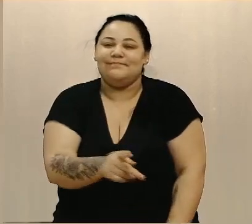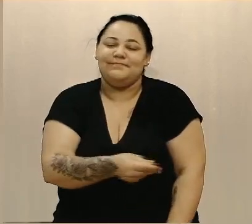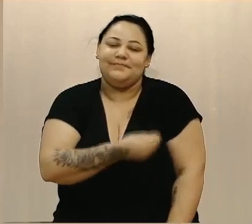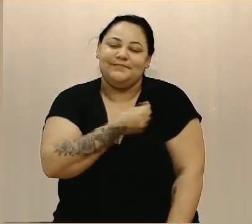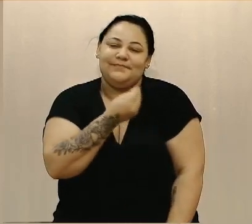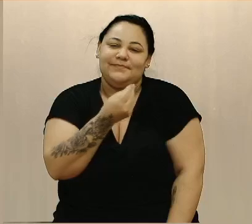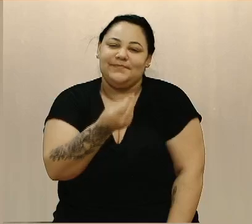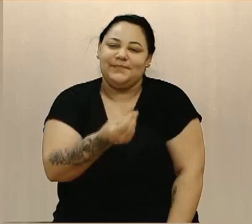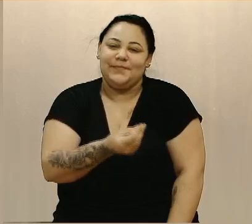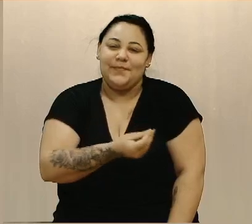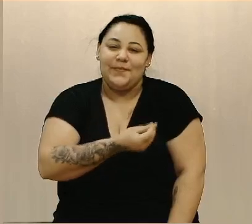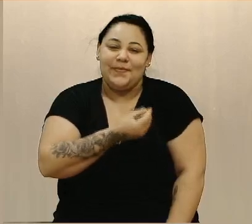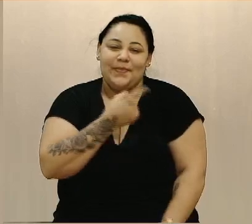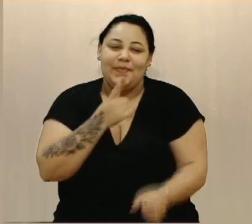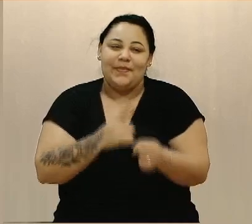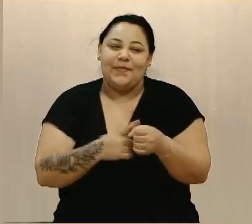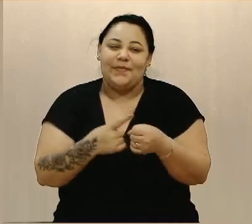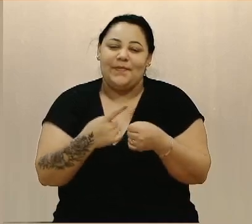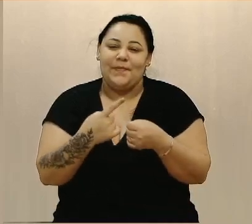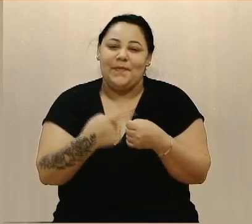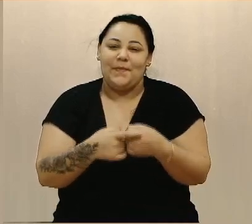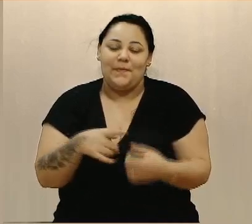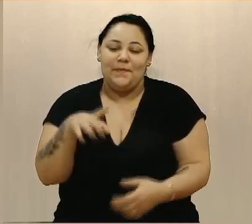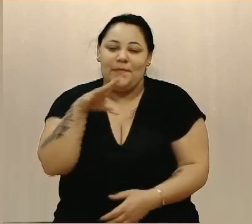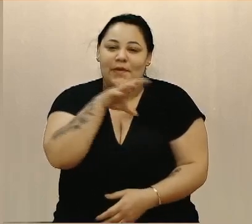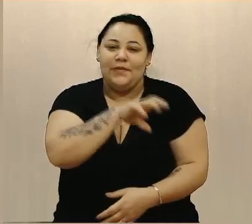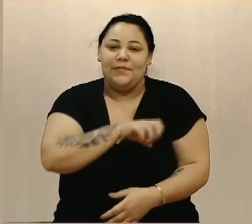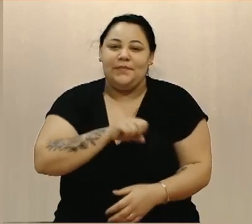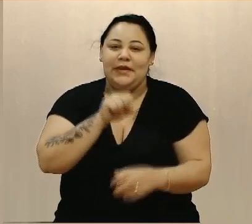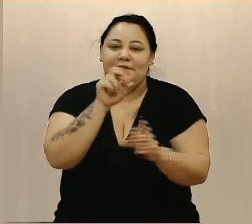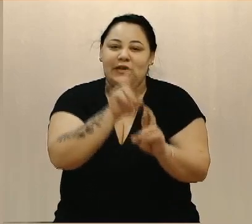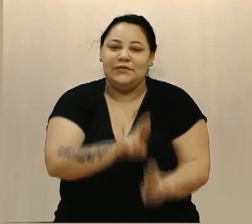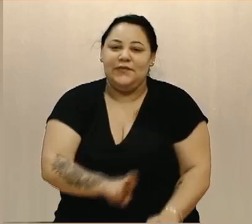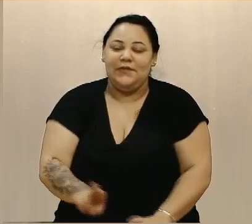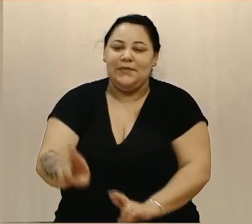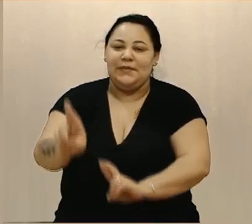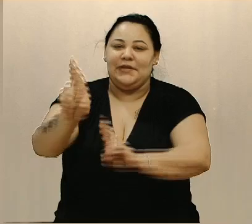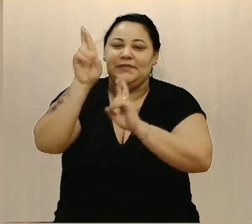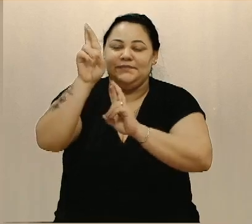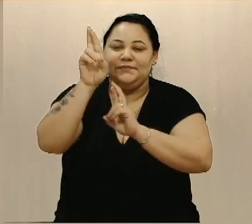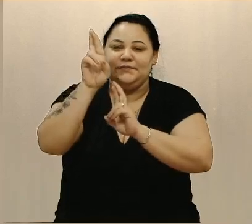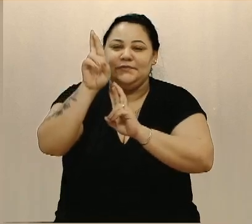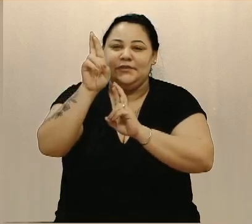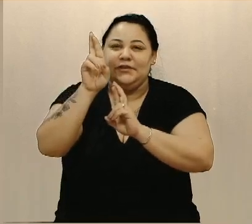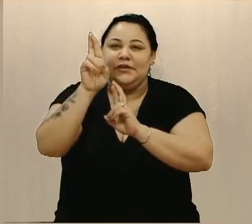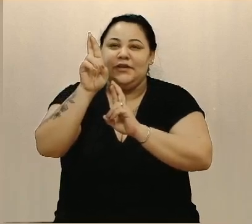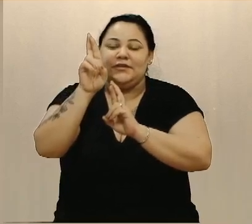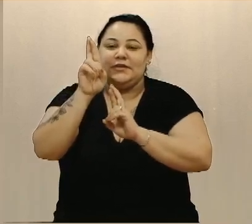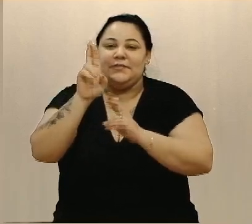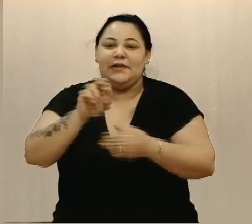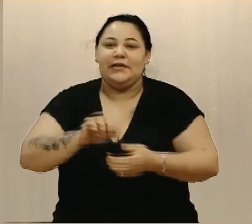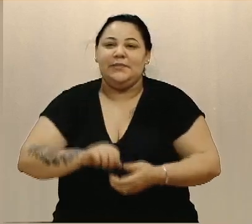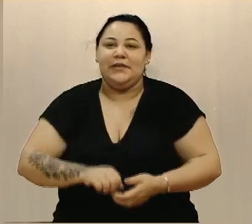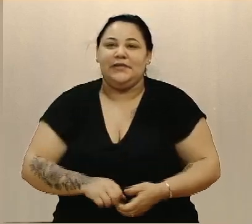Cidade de amor e esperança, eu vivo a partir de você.